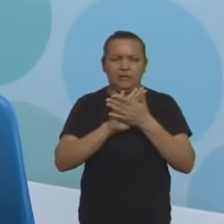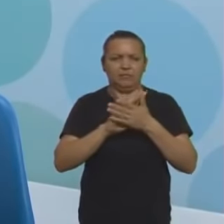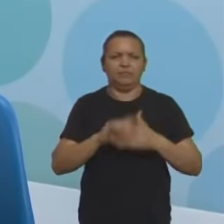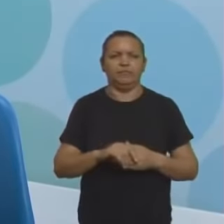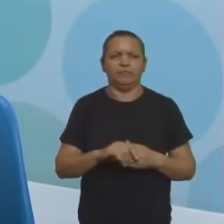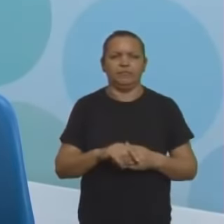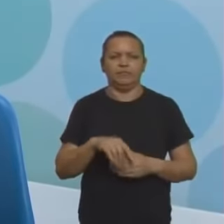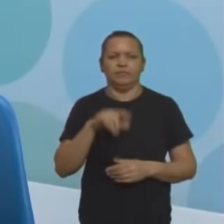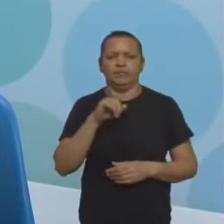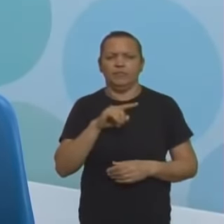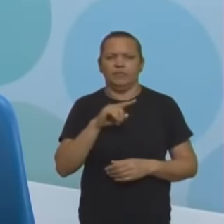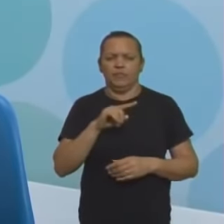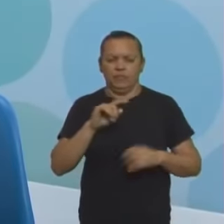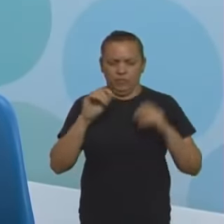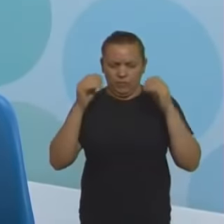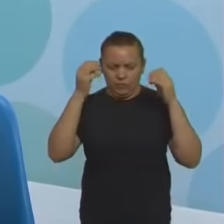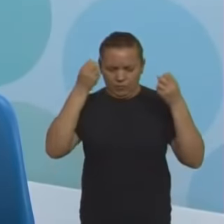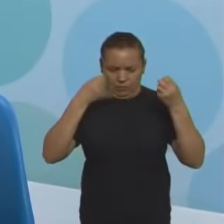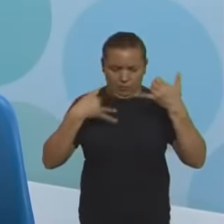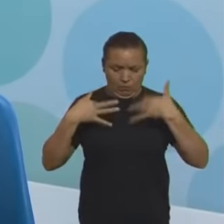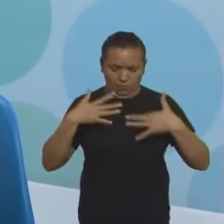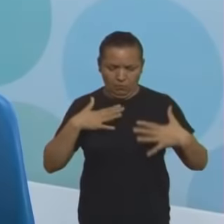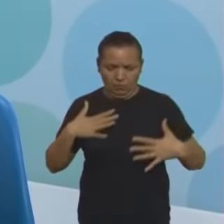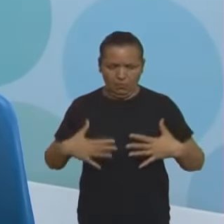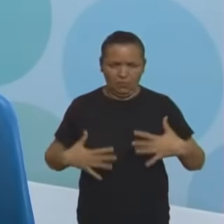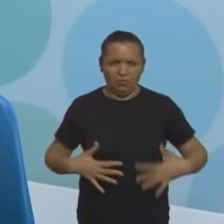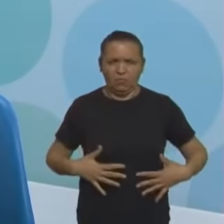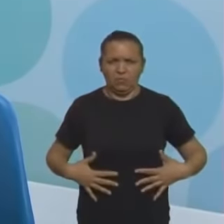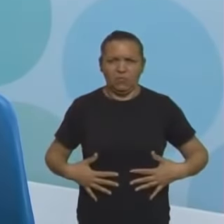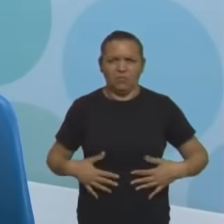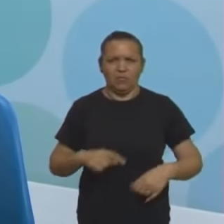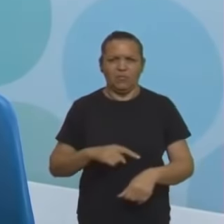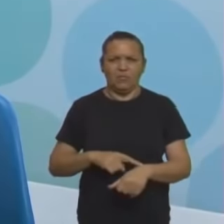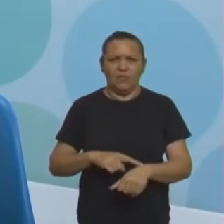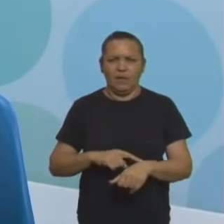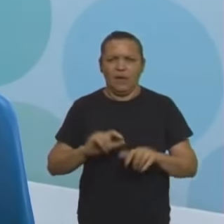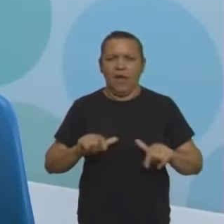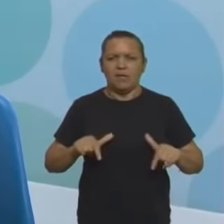Ela transmitiu ao corpo de Janete que estava na hora de agir.